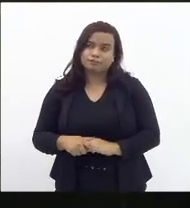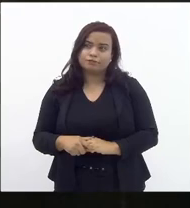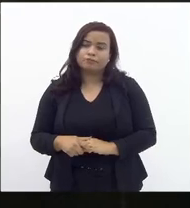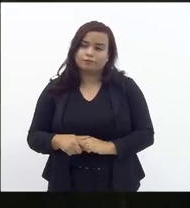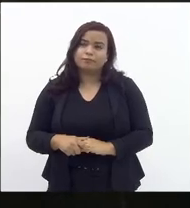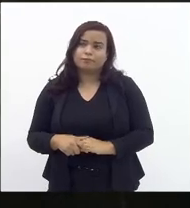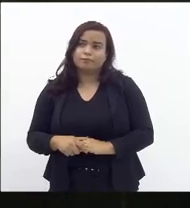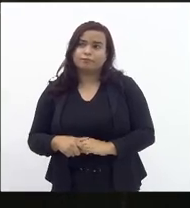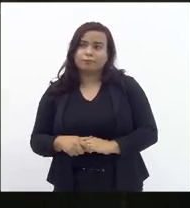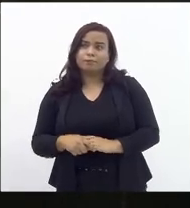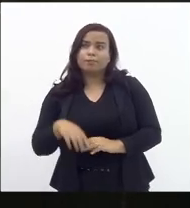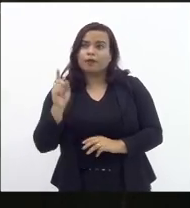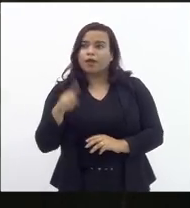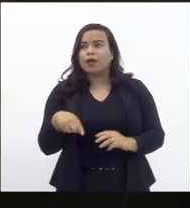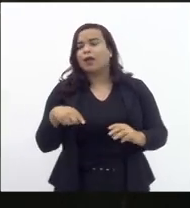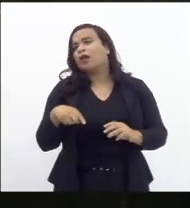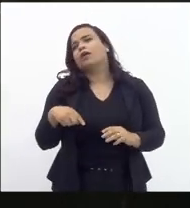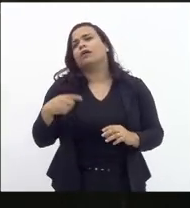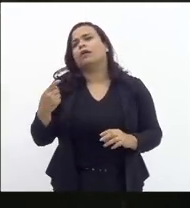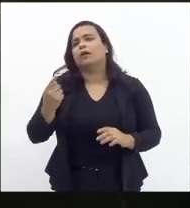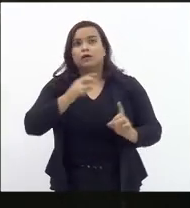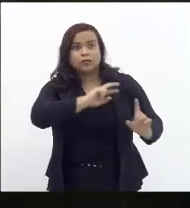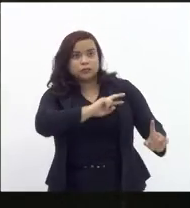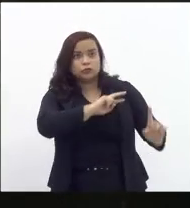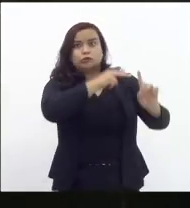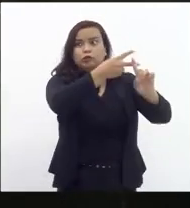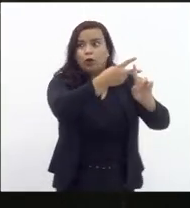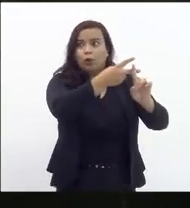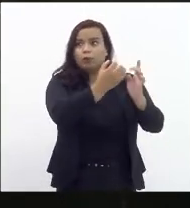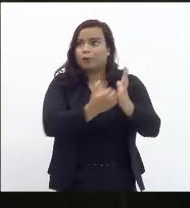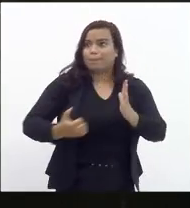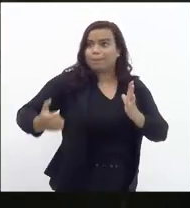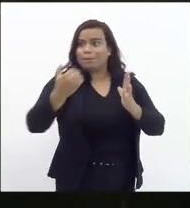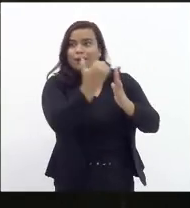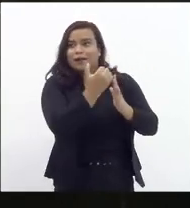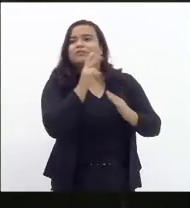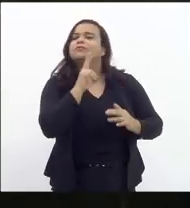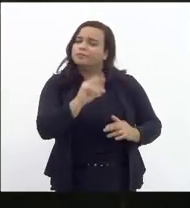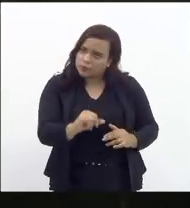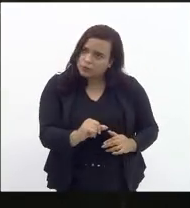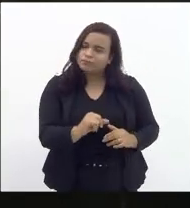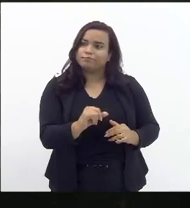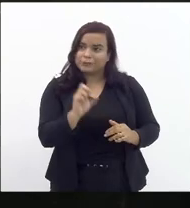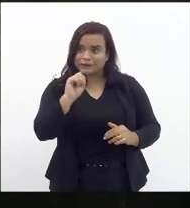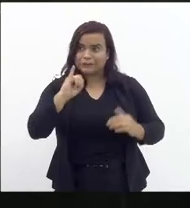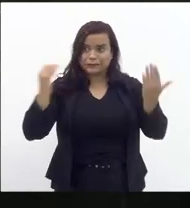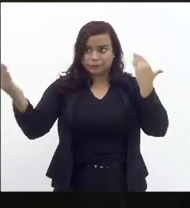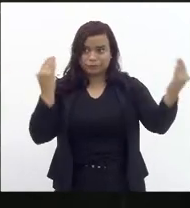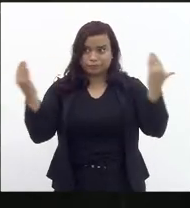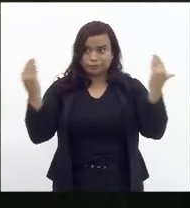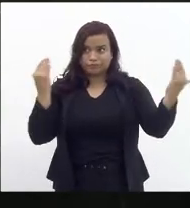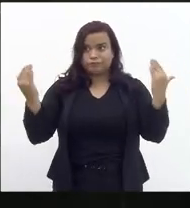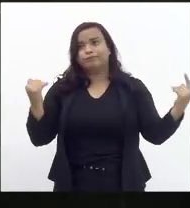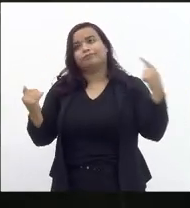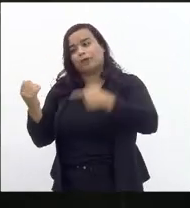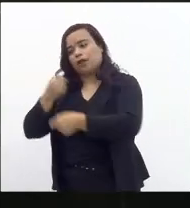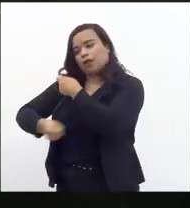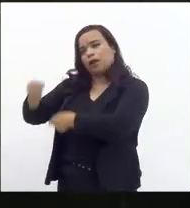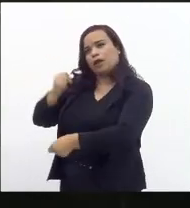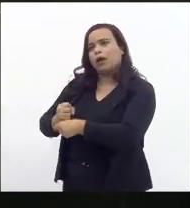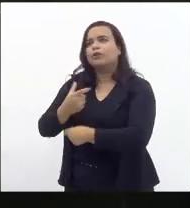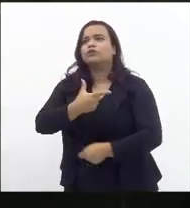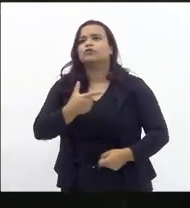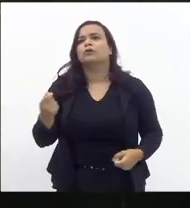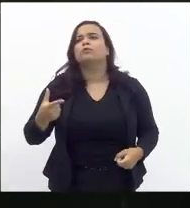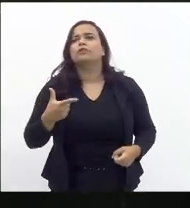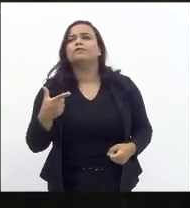praticamente de mais do que o dobro em relação ao ano anterior, que é este